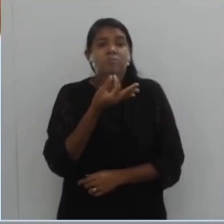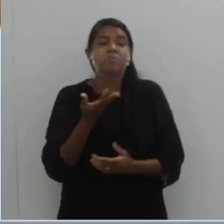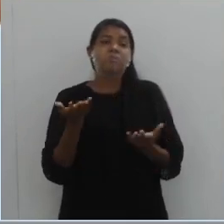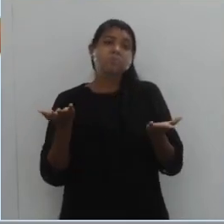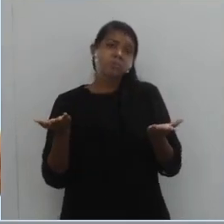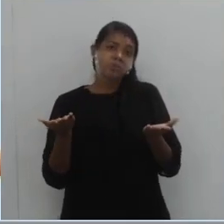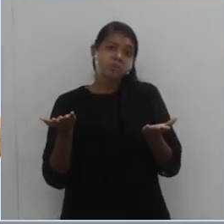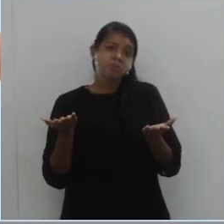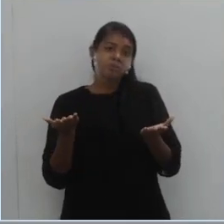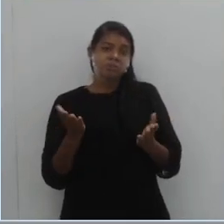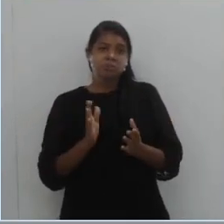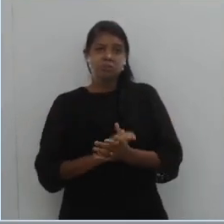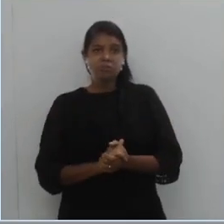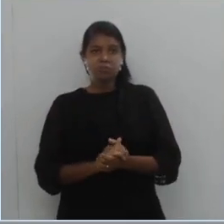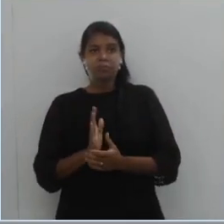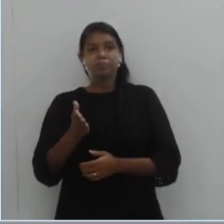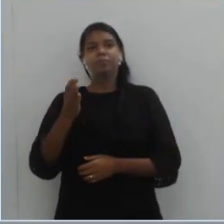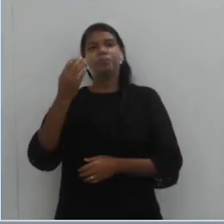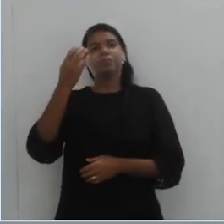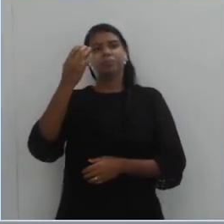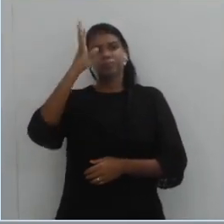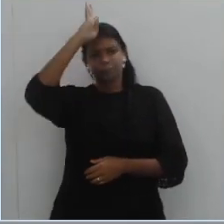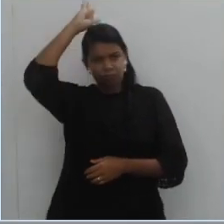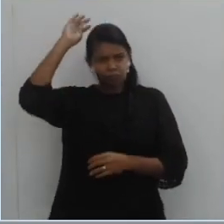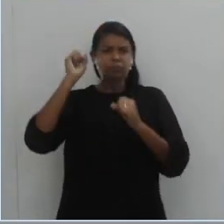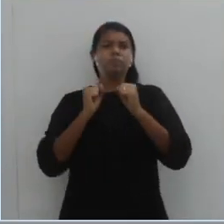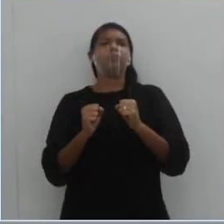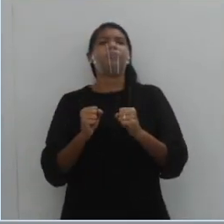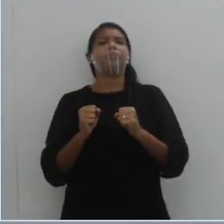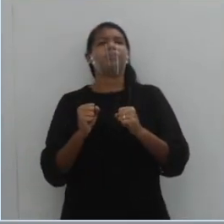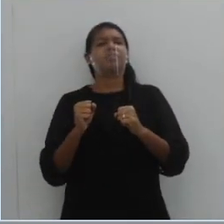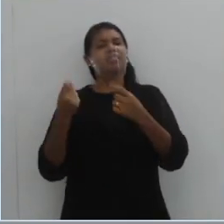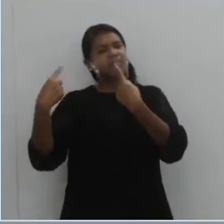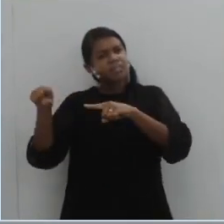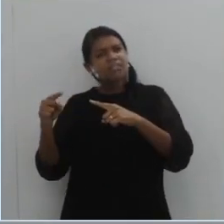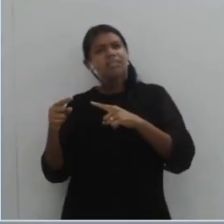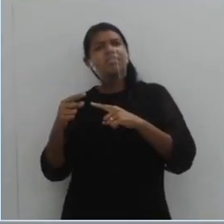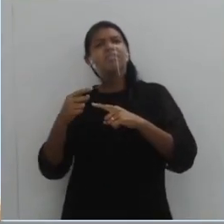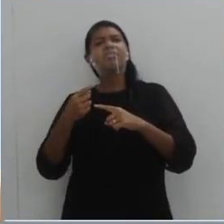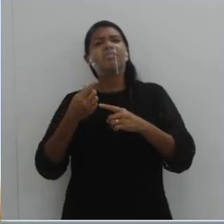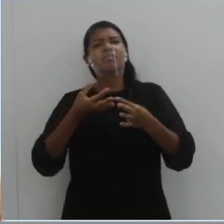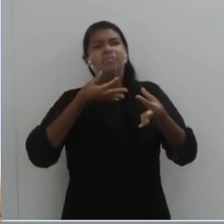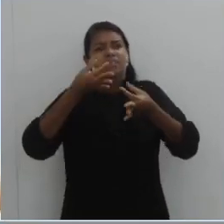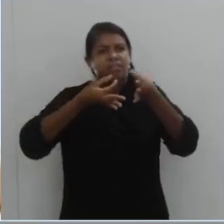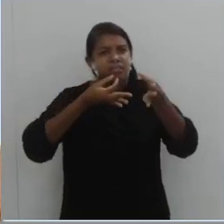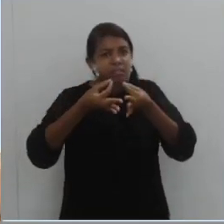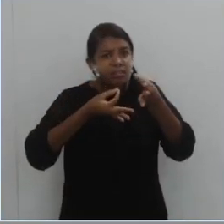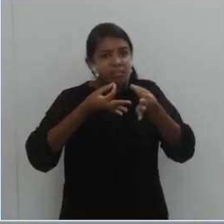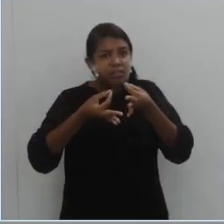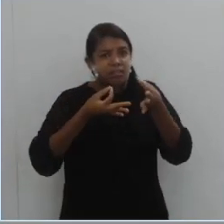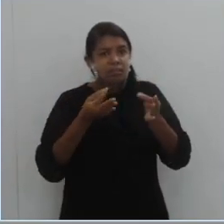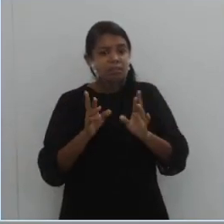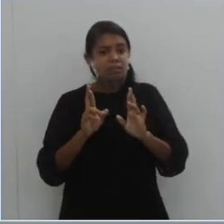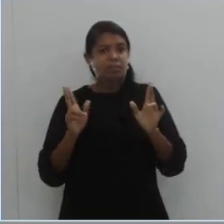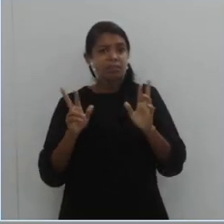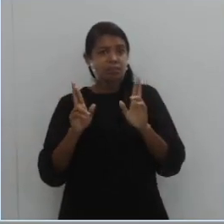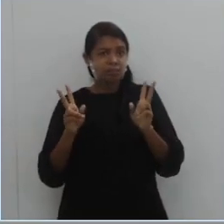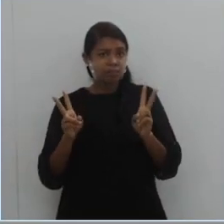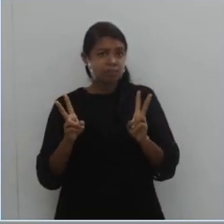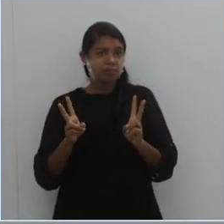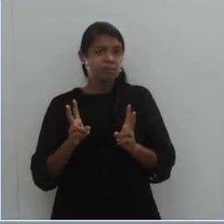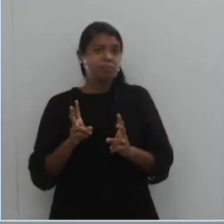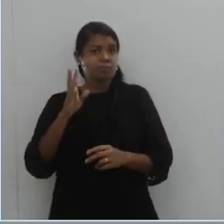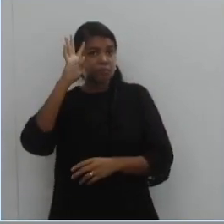Roma, não. Ela podia sim opinar. Mas opinar é diferente de quê? De